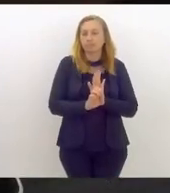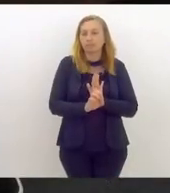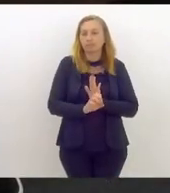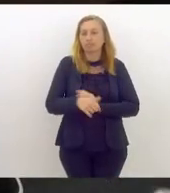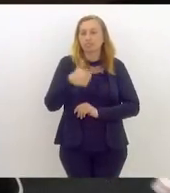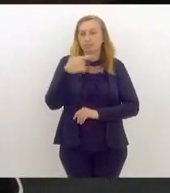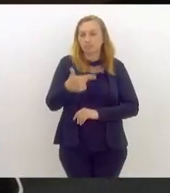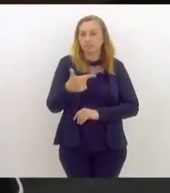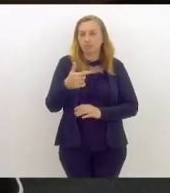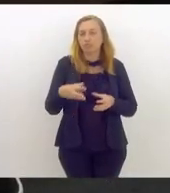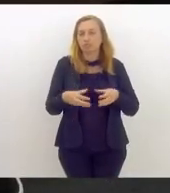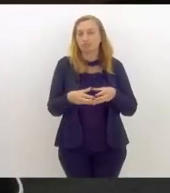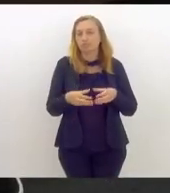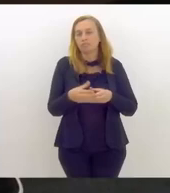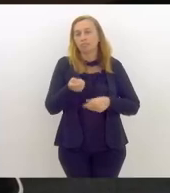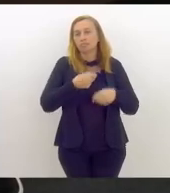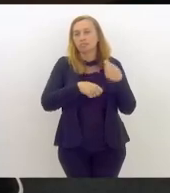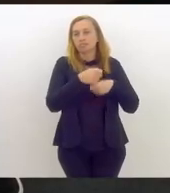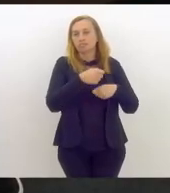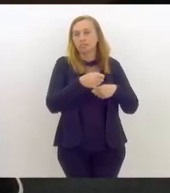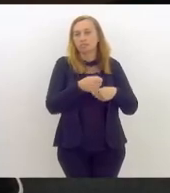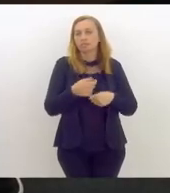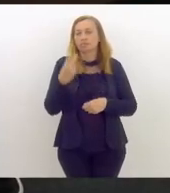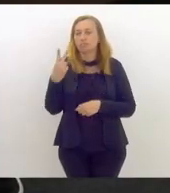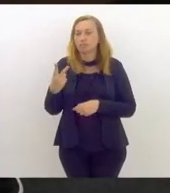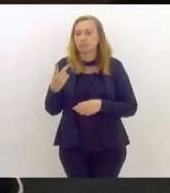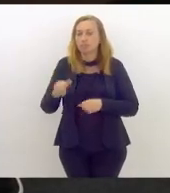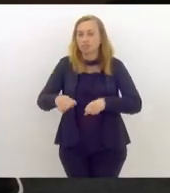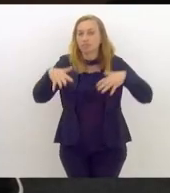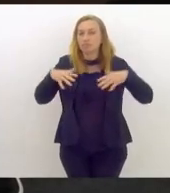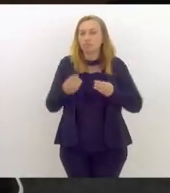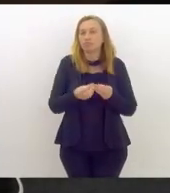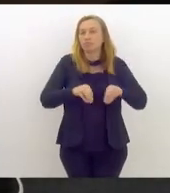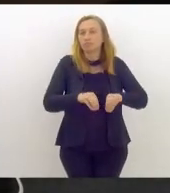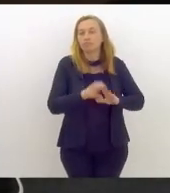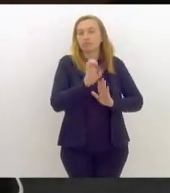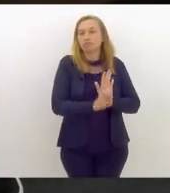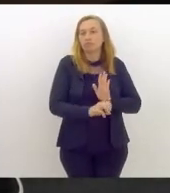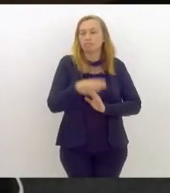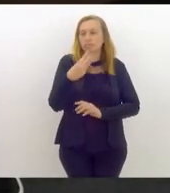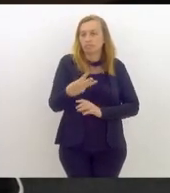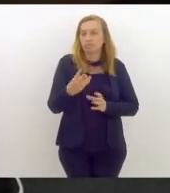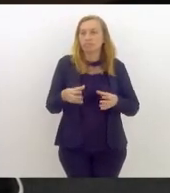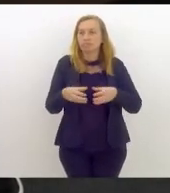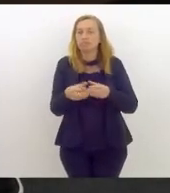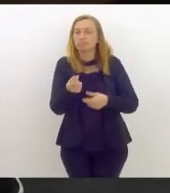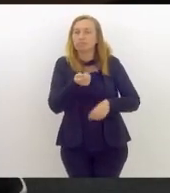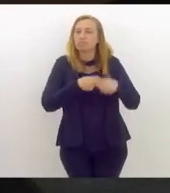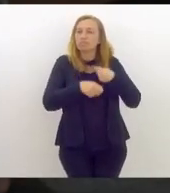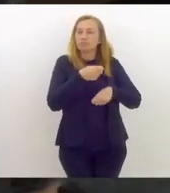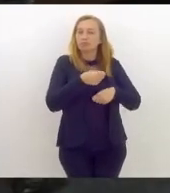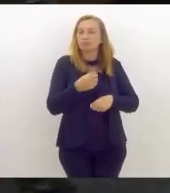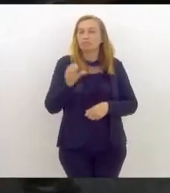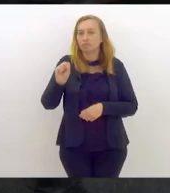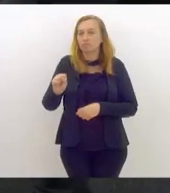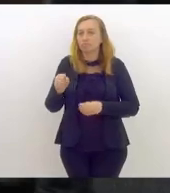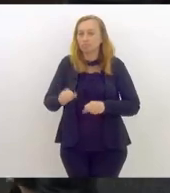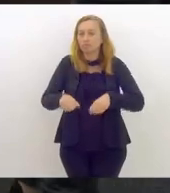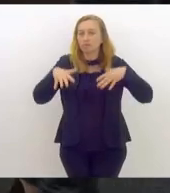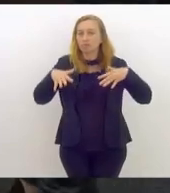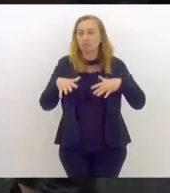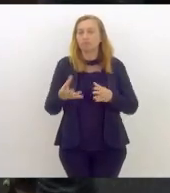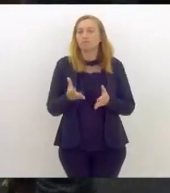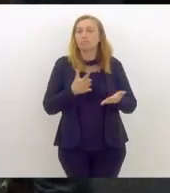emendas 2 da Comissão de Economia, 2 de plenário, prejudicadas emendas 3 da Comissão de Economia e 8 de plenário